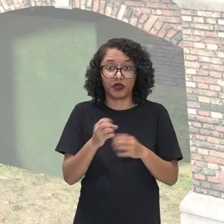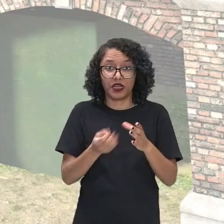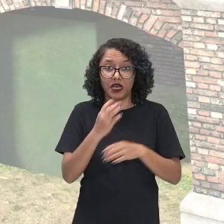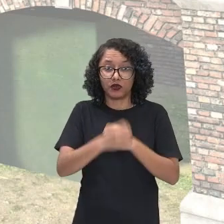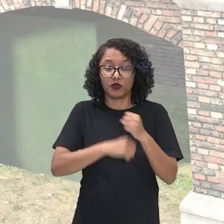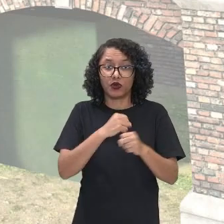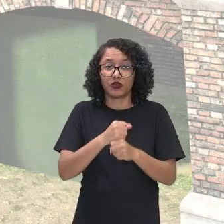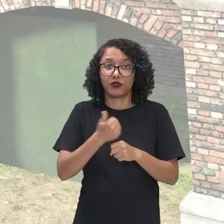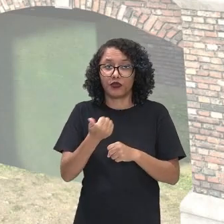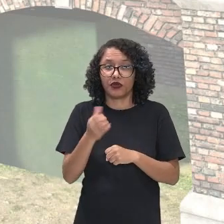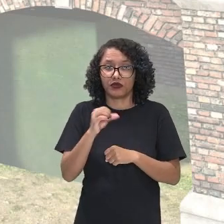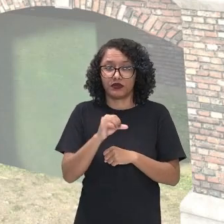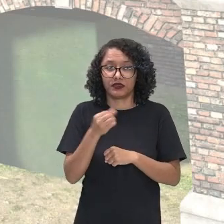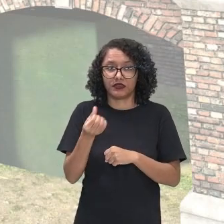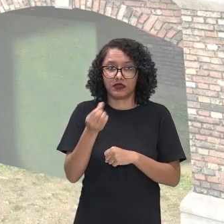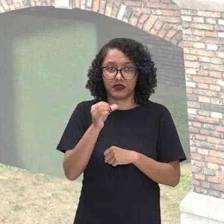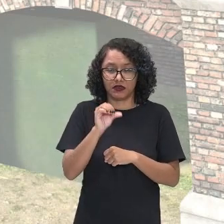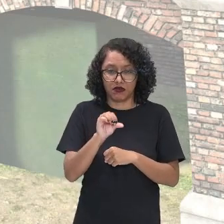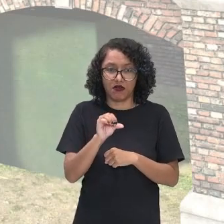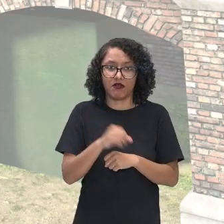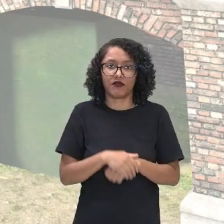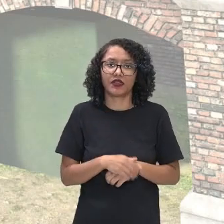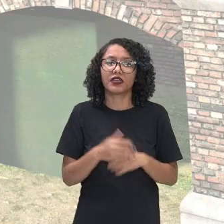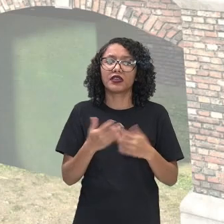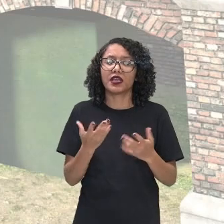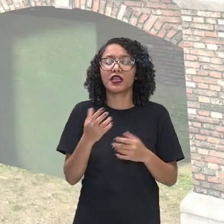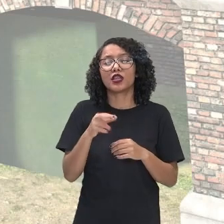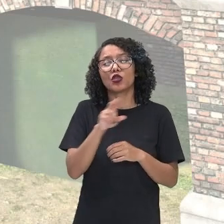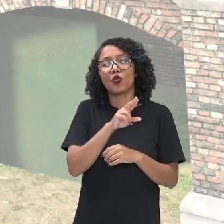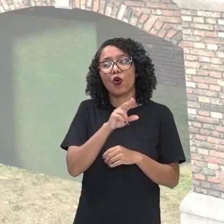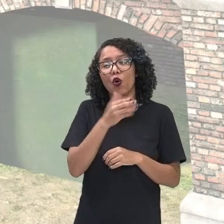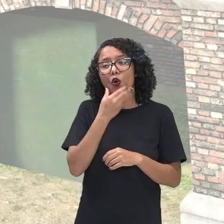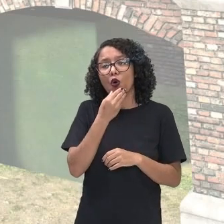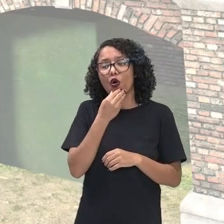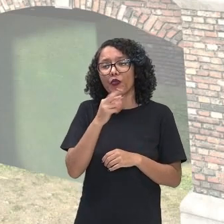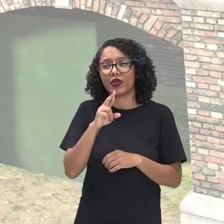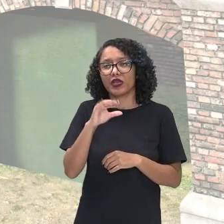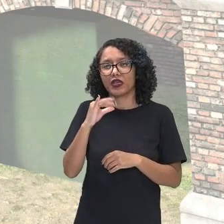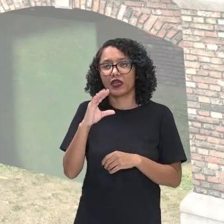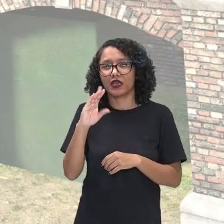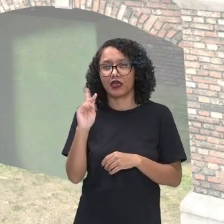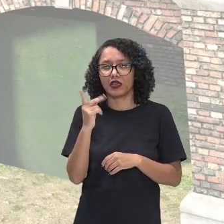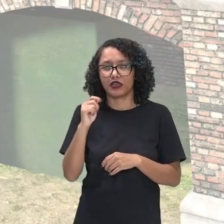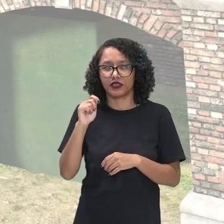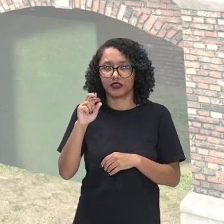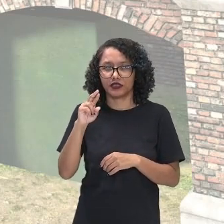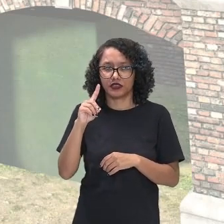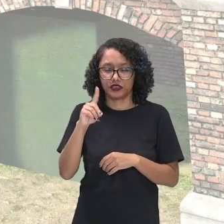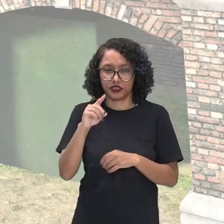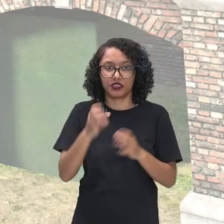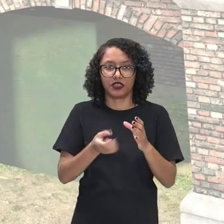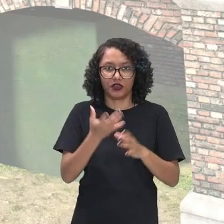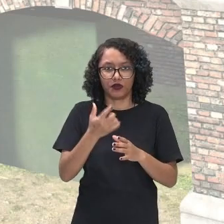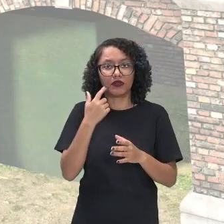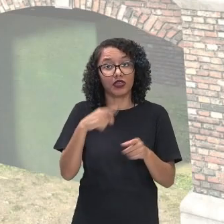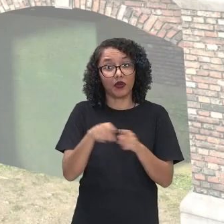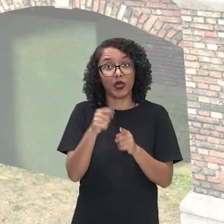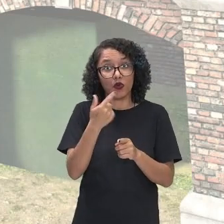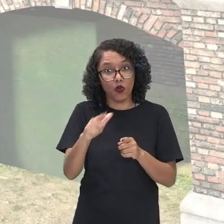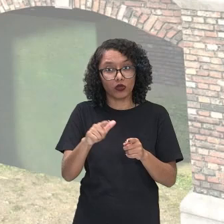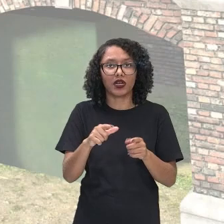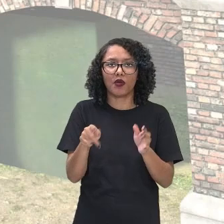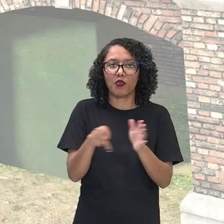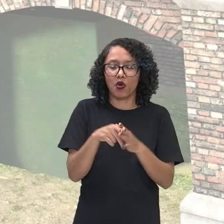1769, que foi criada por Richard Arkwright. A Walter Frame, ela foi uma máquina de fiar movida a